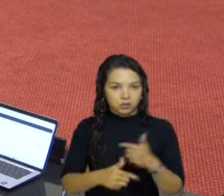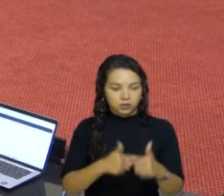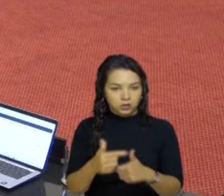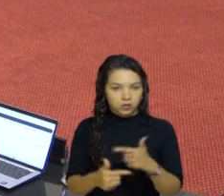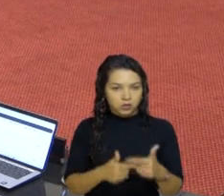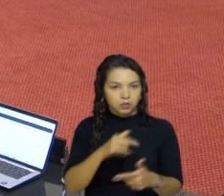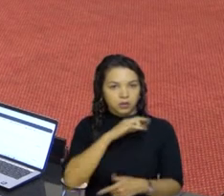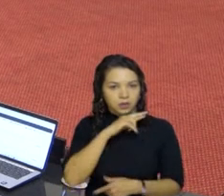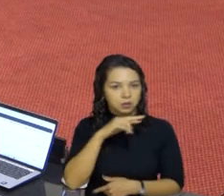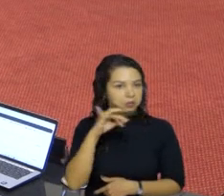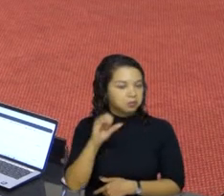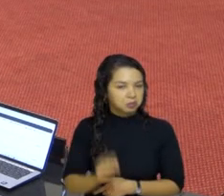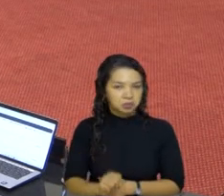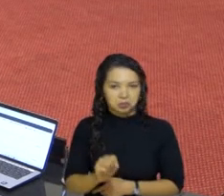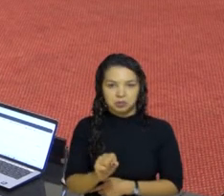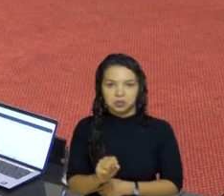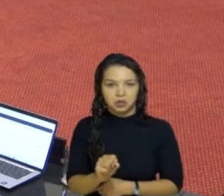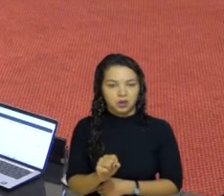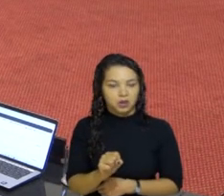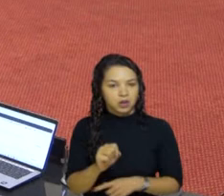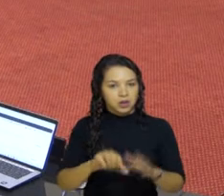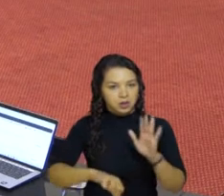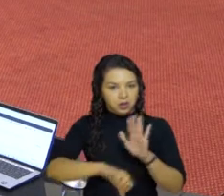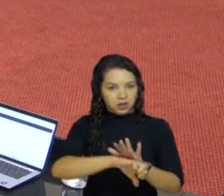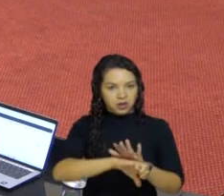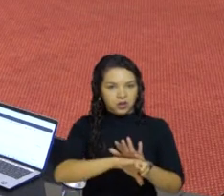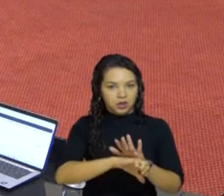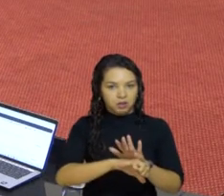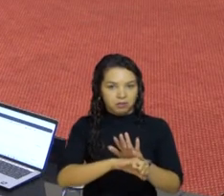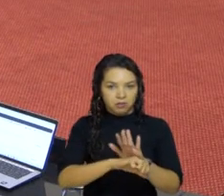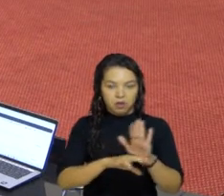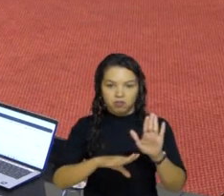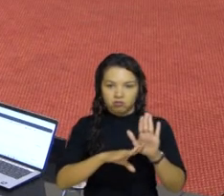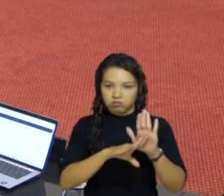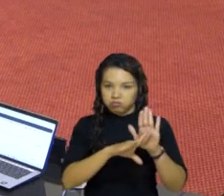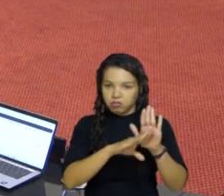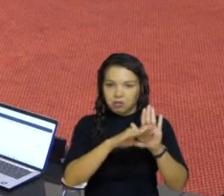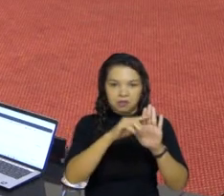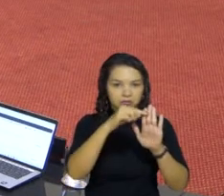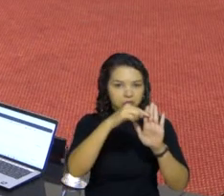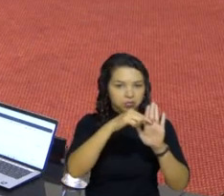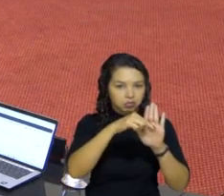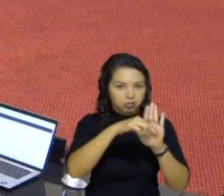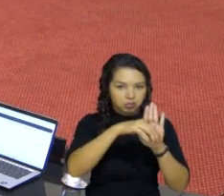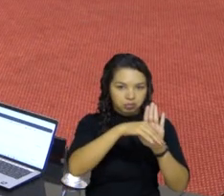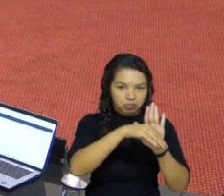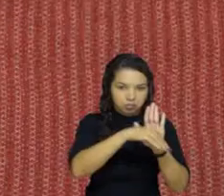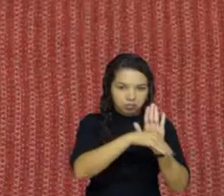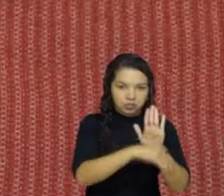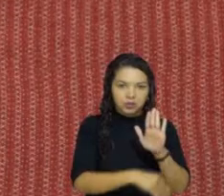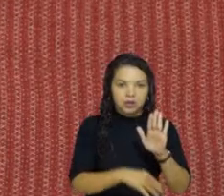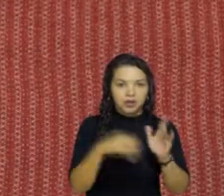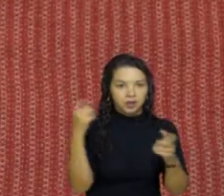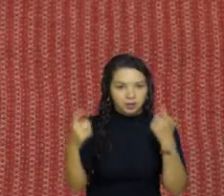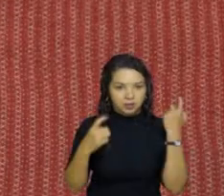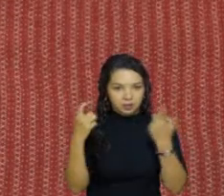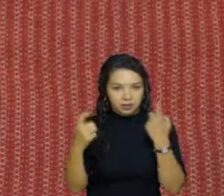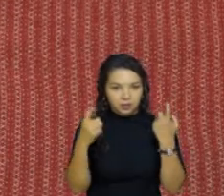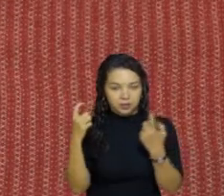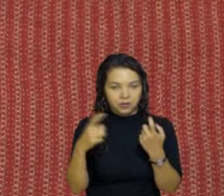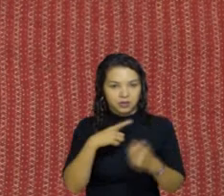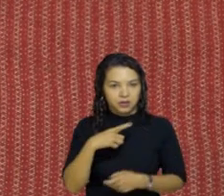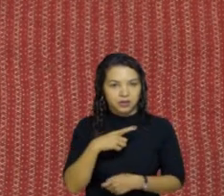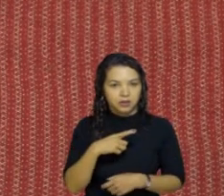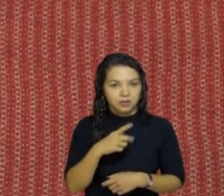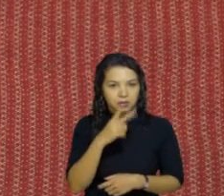maravilhoso. O índice de criminalidade diminuiu bastante, bastante, até preocupante, né? Até preocupante, porque, de repente,